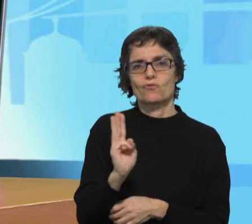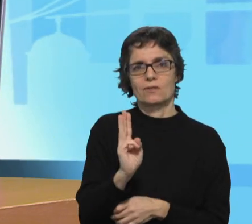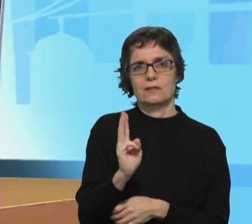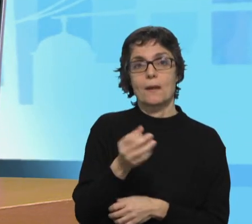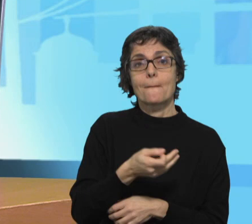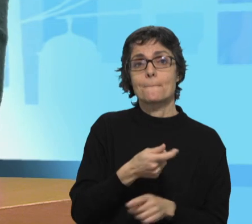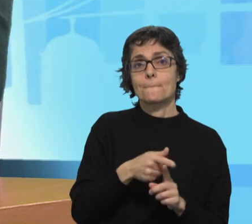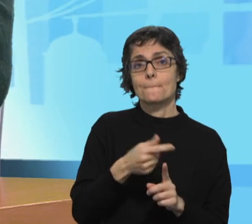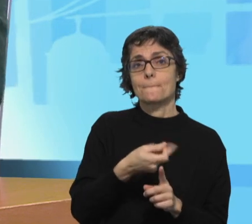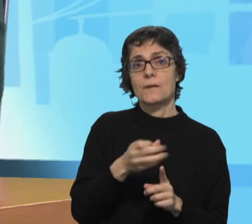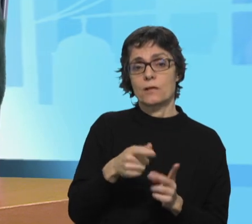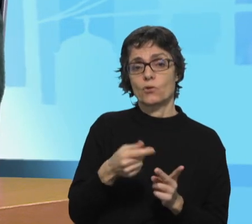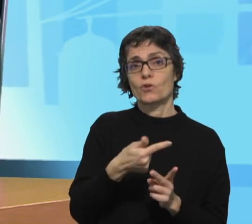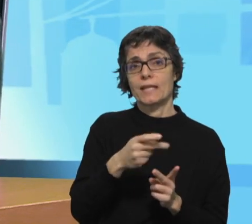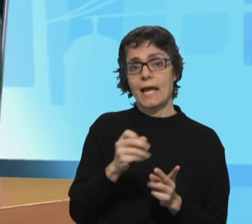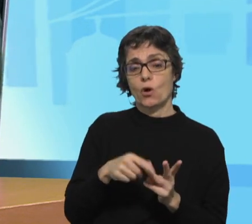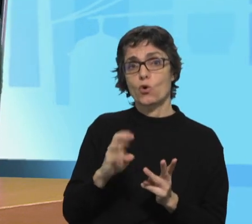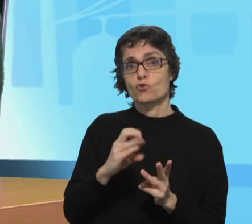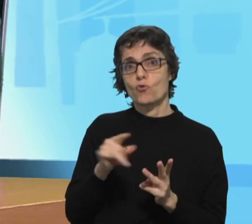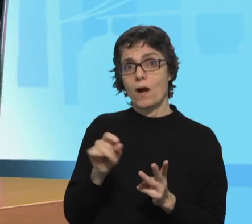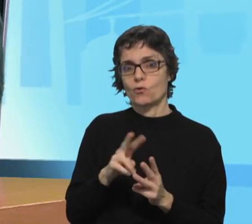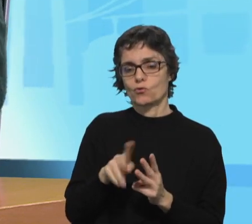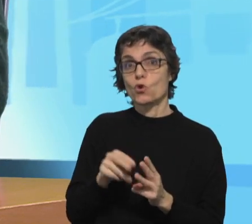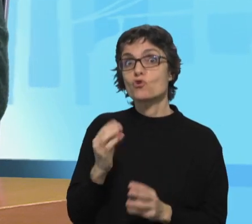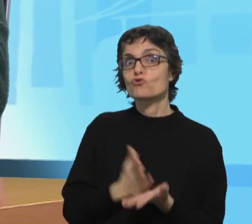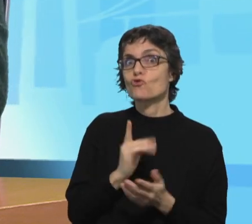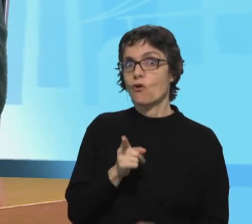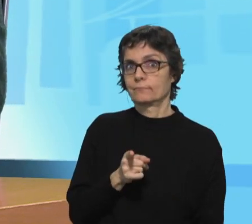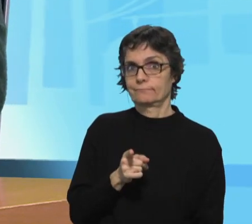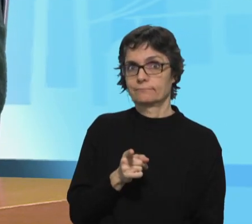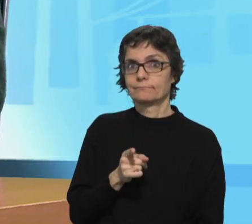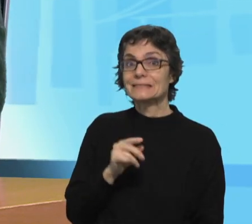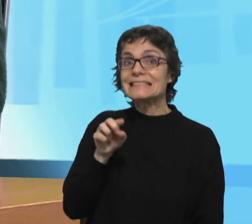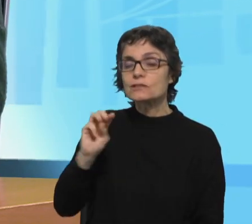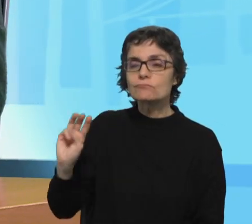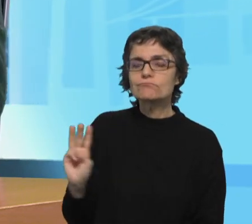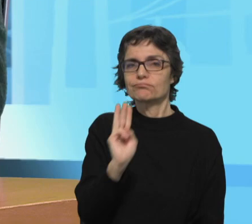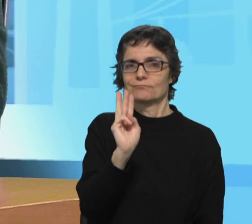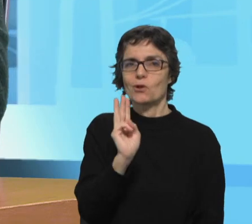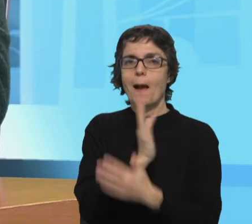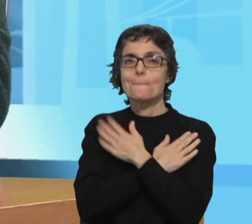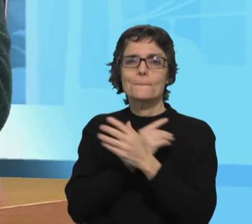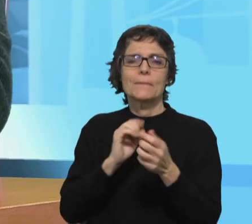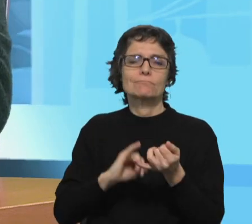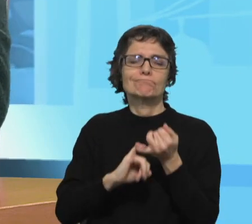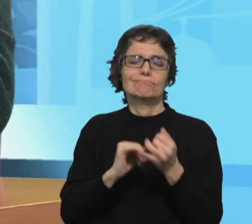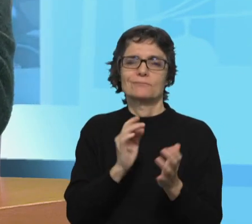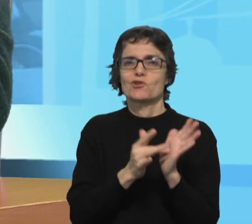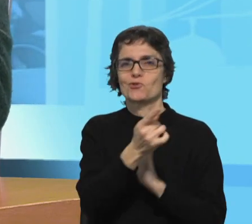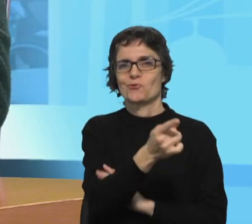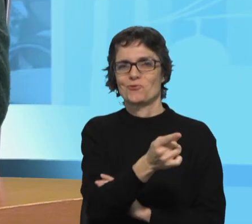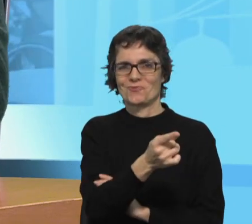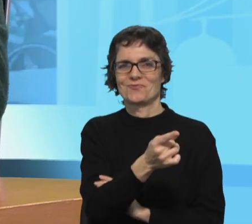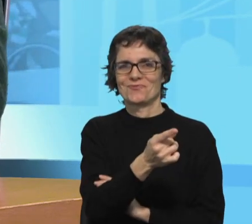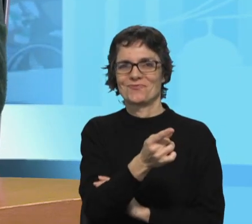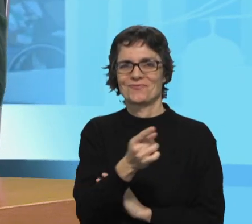João. Em certas passagens dos Evangelhos, estes são os 3 grandes amigos de Jesus. Há coisas que só com estes